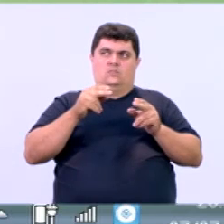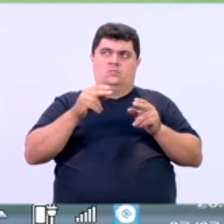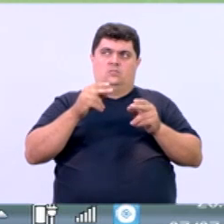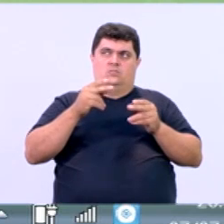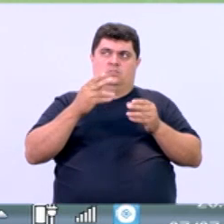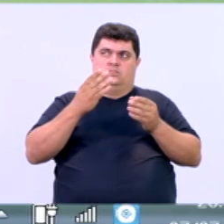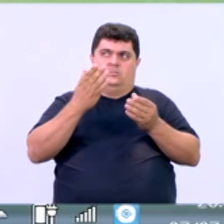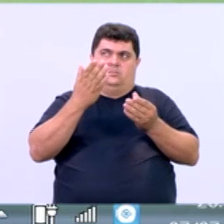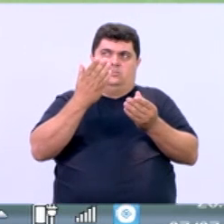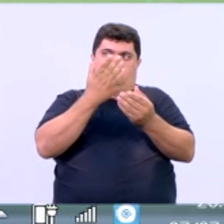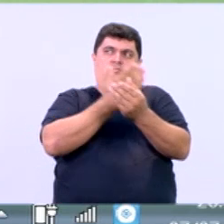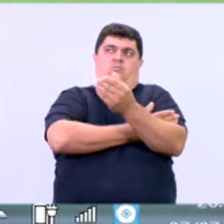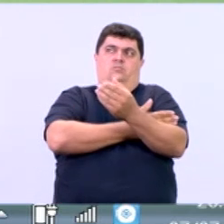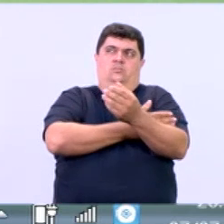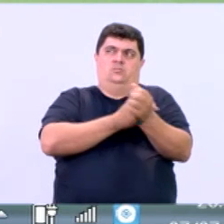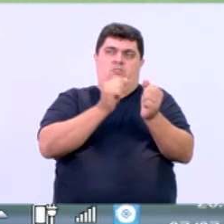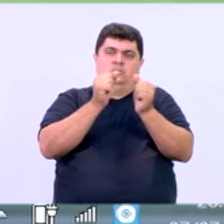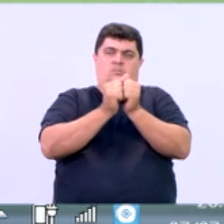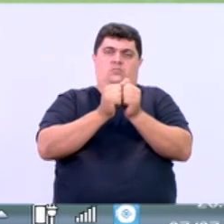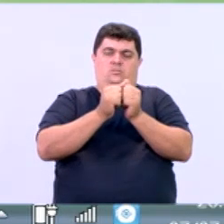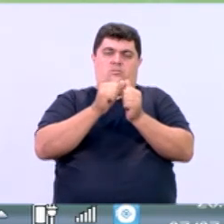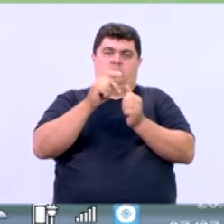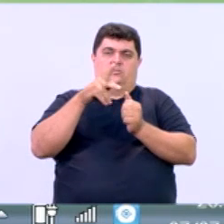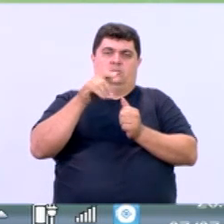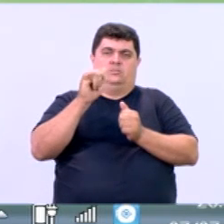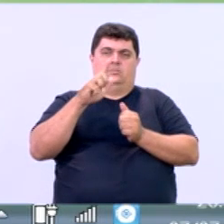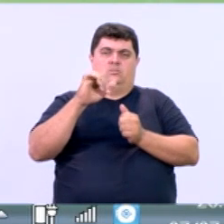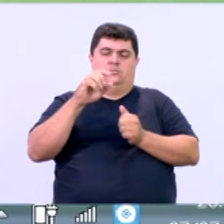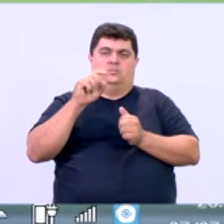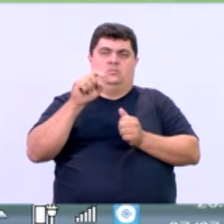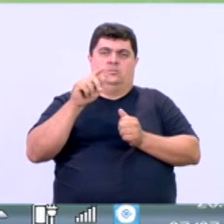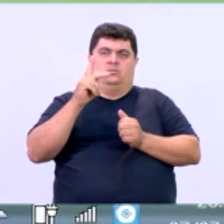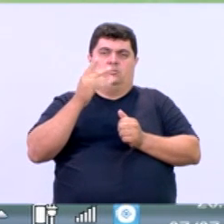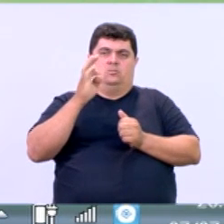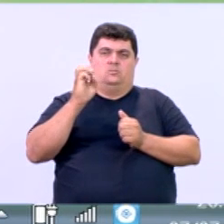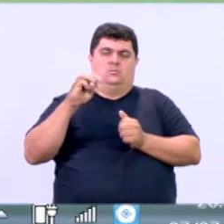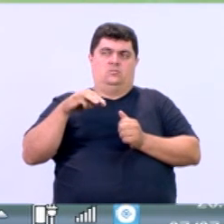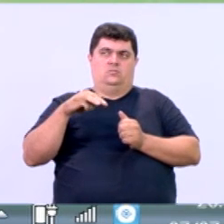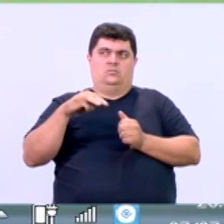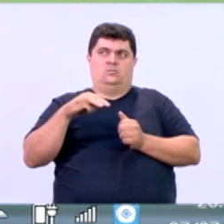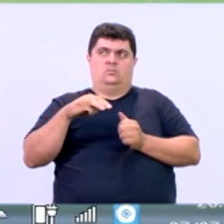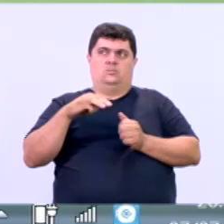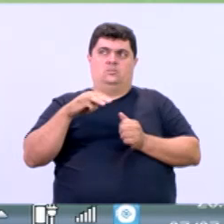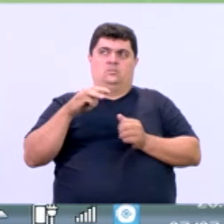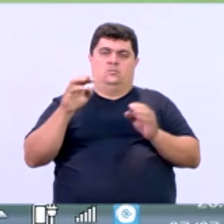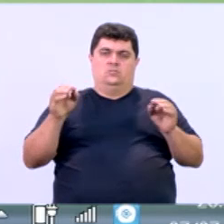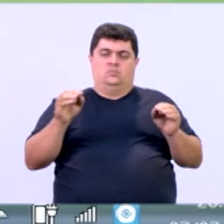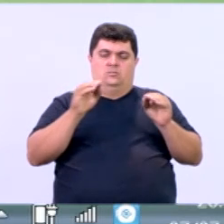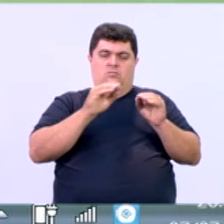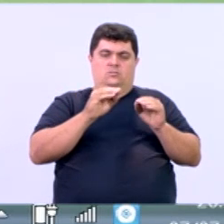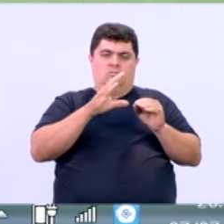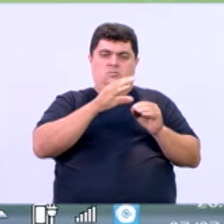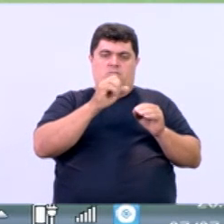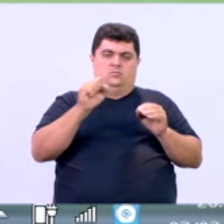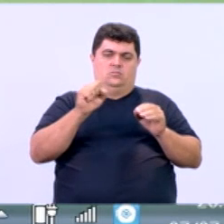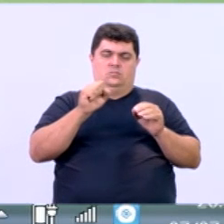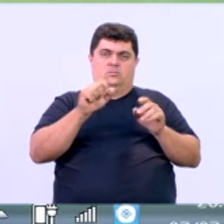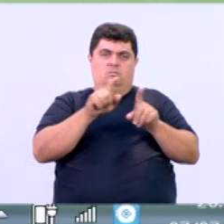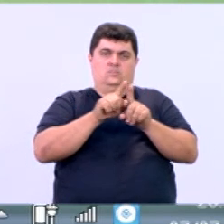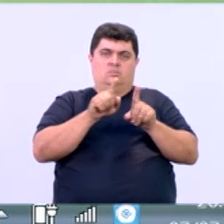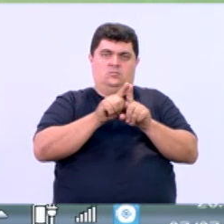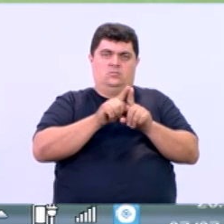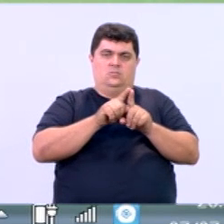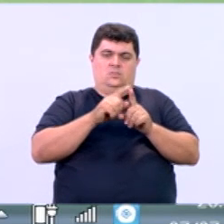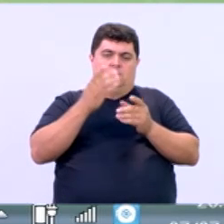na mesma pasta, né, do arquivo página.html. Nós vemos que na hora da inclusão do arquivo CSS, nós fazemos referência a